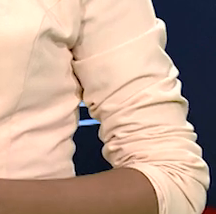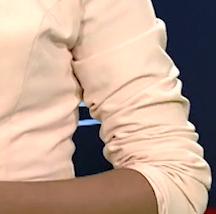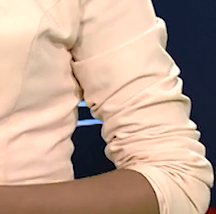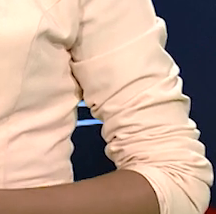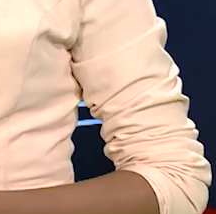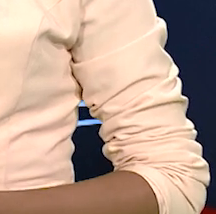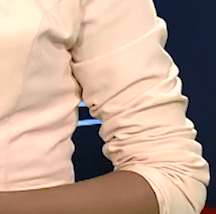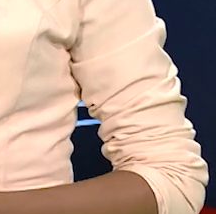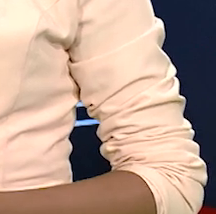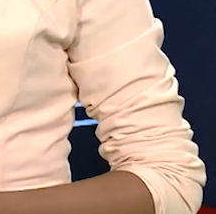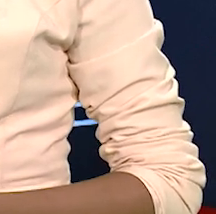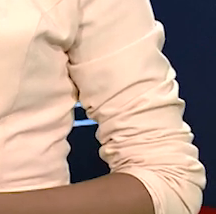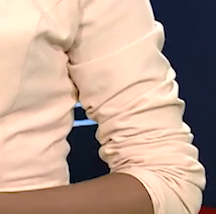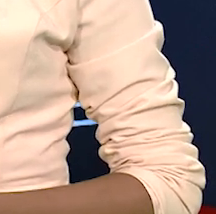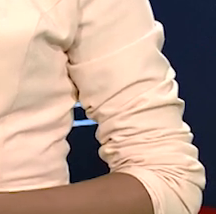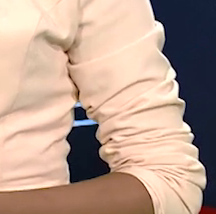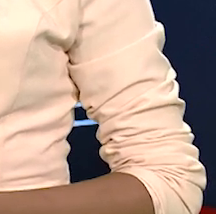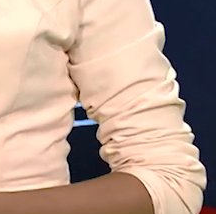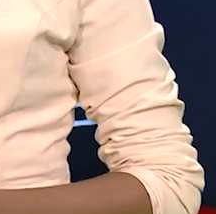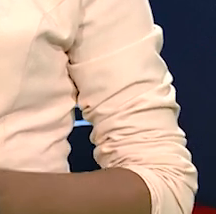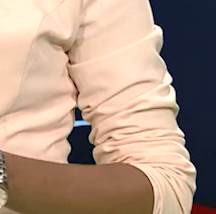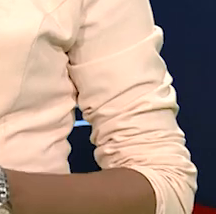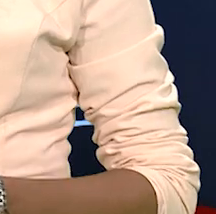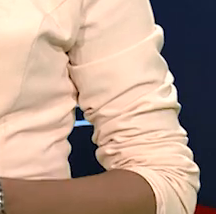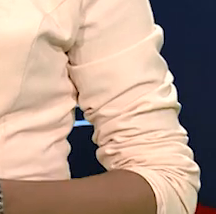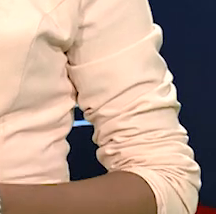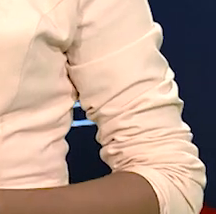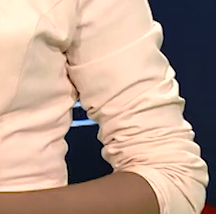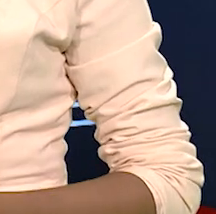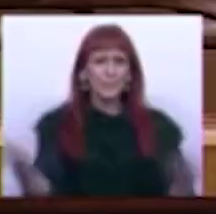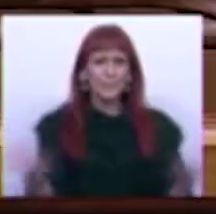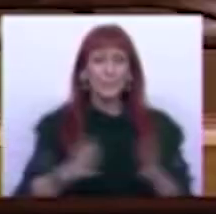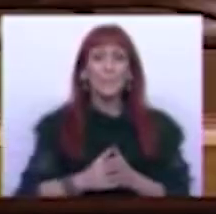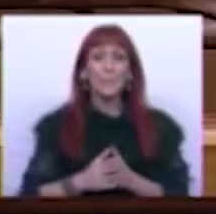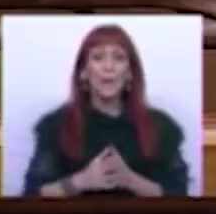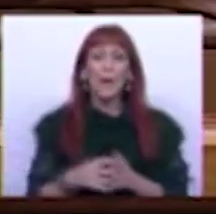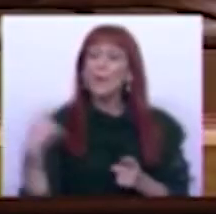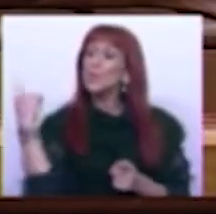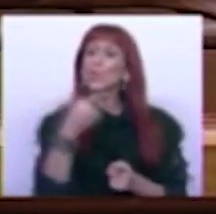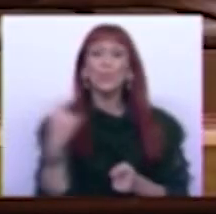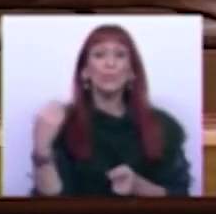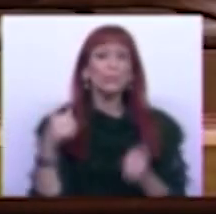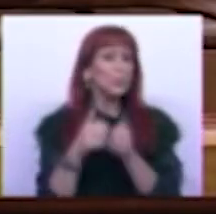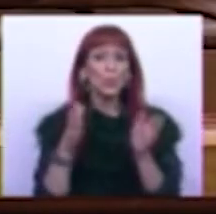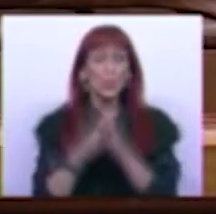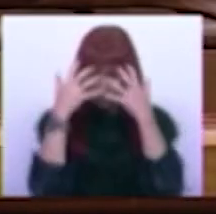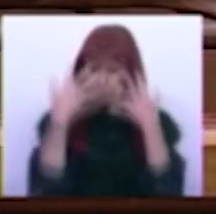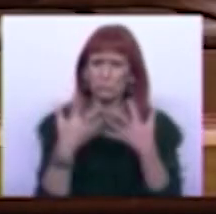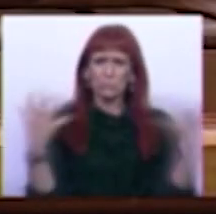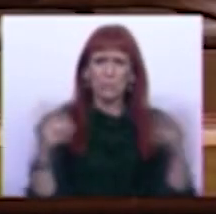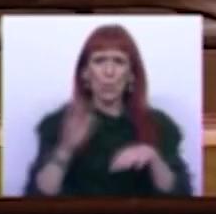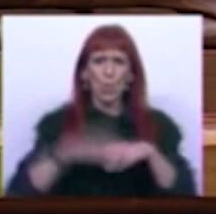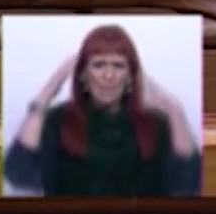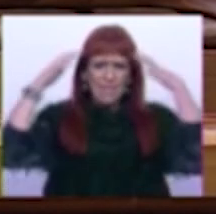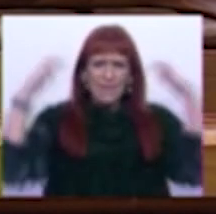para a contenção dos preços dos bens energéticos e agroalimentares. Fomos todos surpreendidos com uma